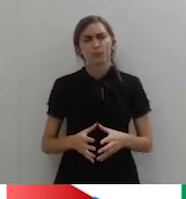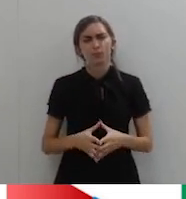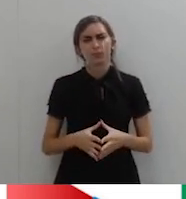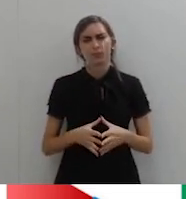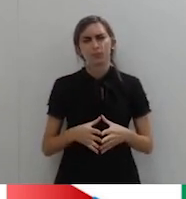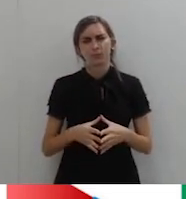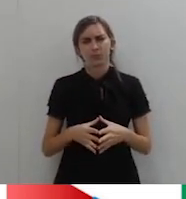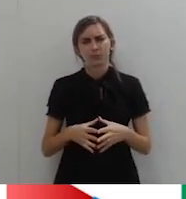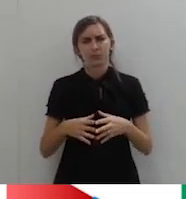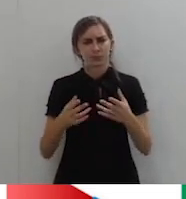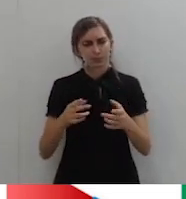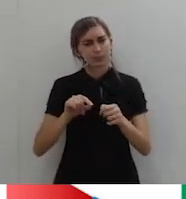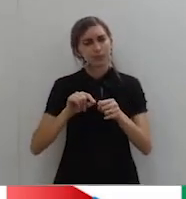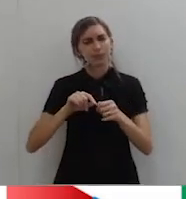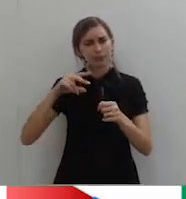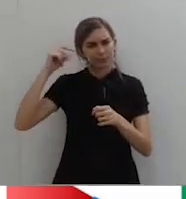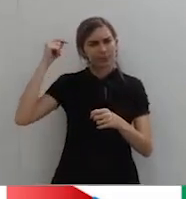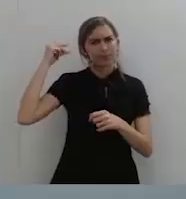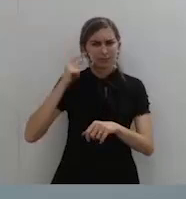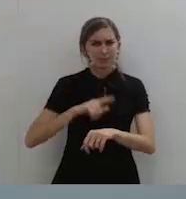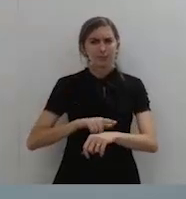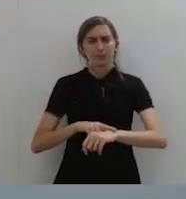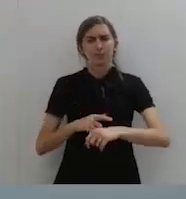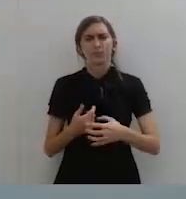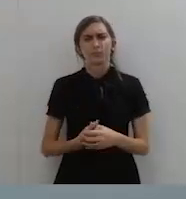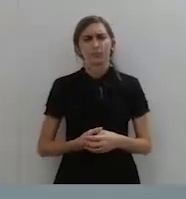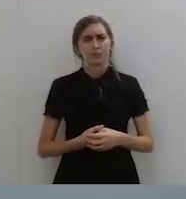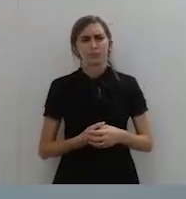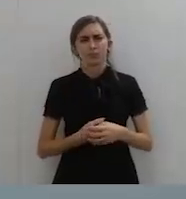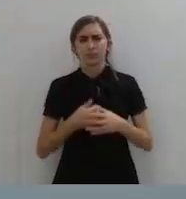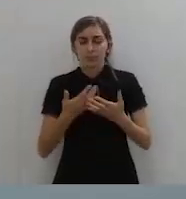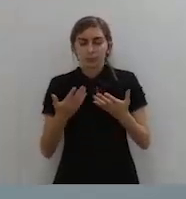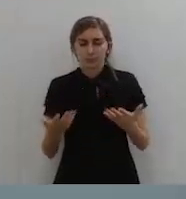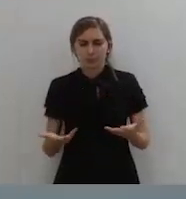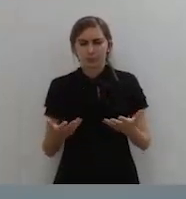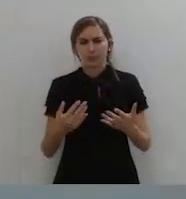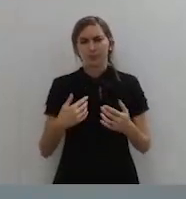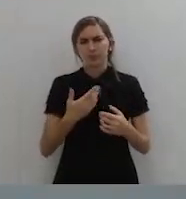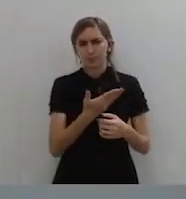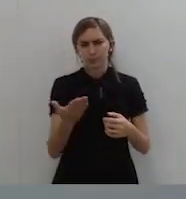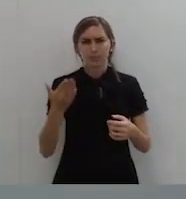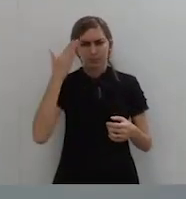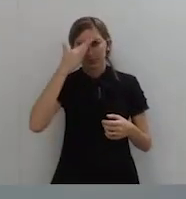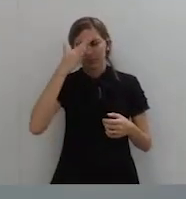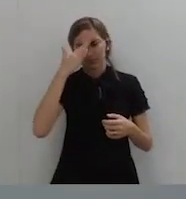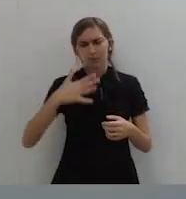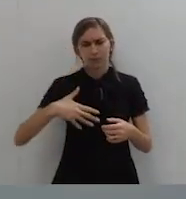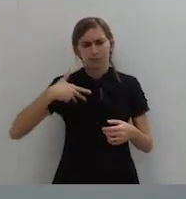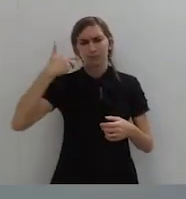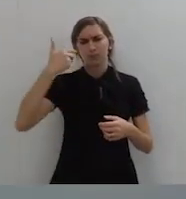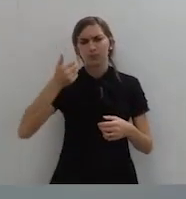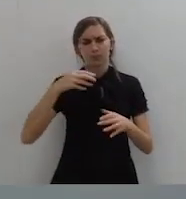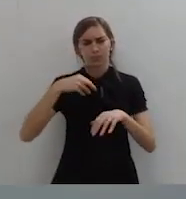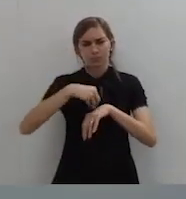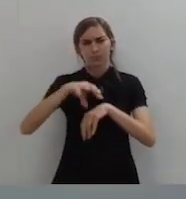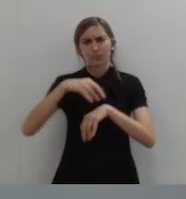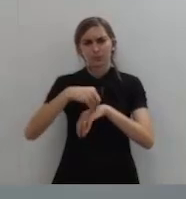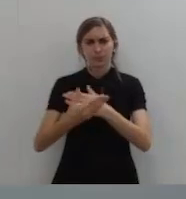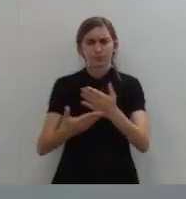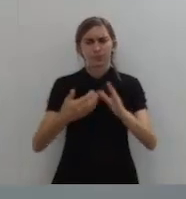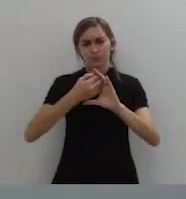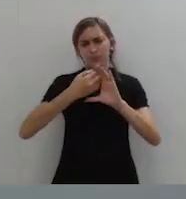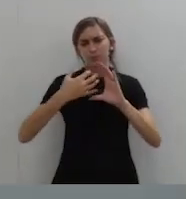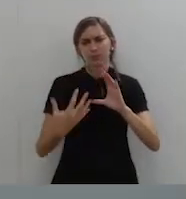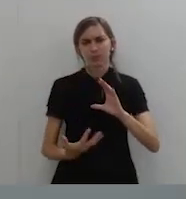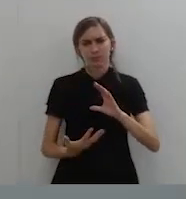Faz um tempinho, né? Então, Para vocês entenderem melhor, a gente vai colocar